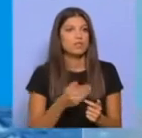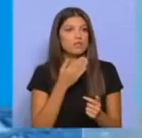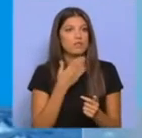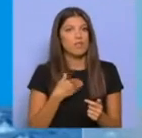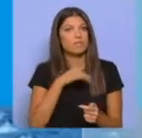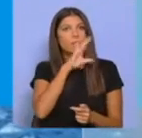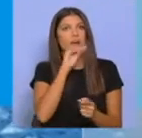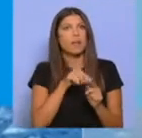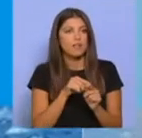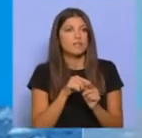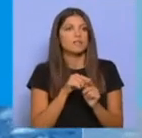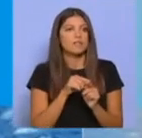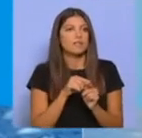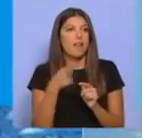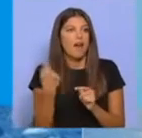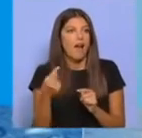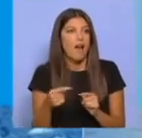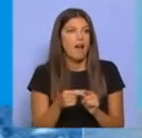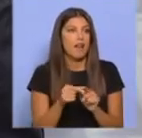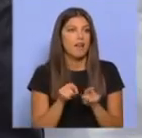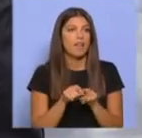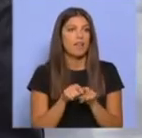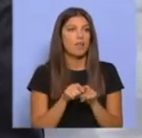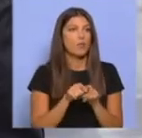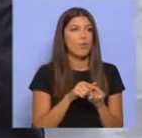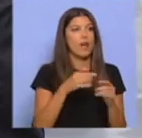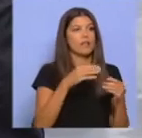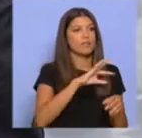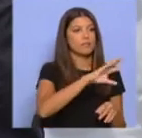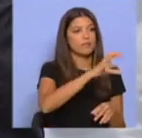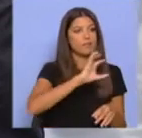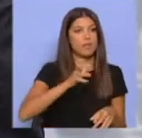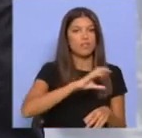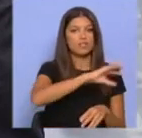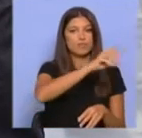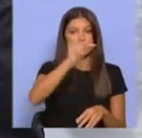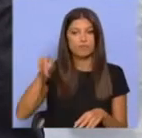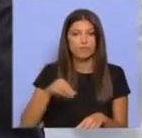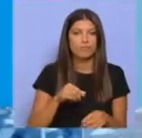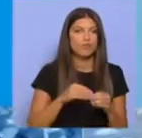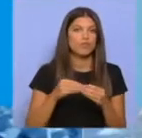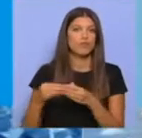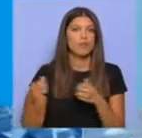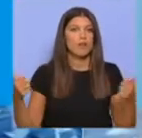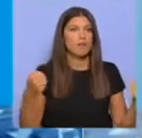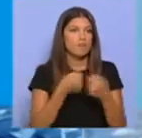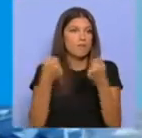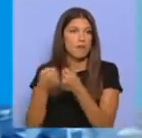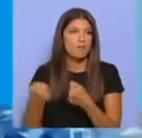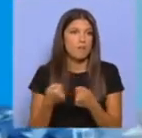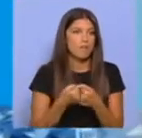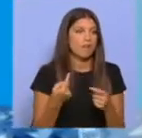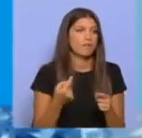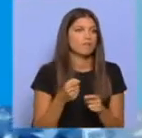havia uma autêntica degladiação entre Estados, não é? Na disputa dos meios que na altura estavam ao